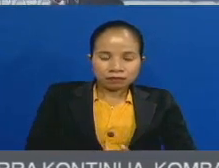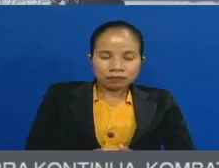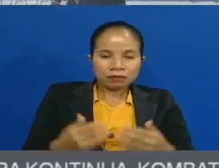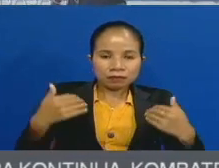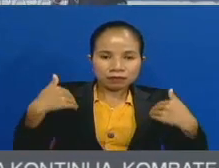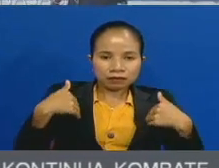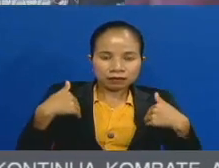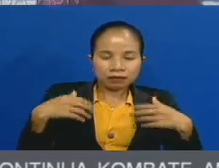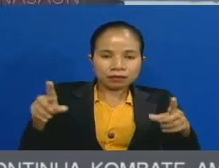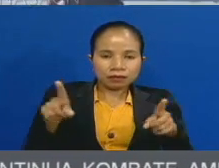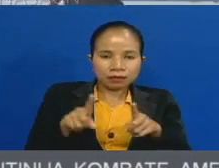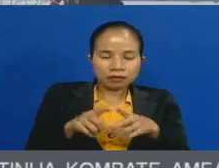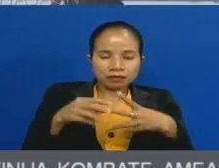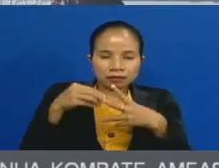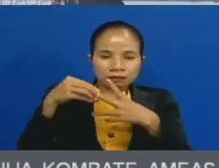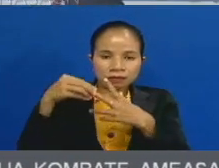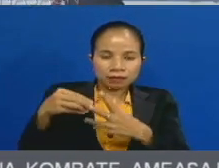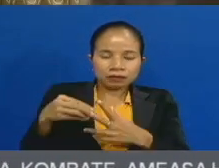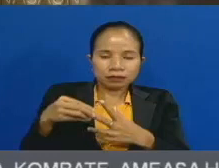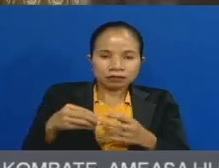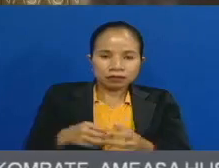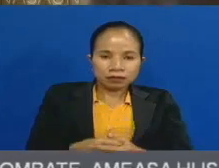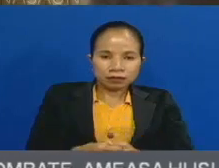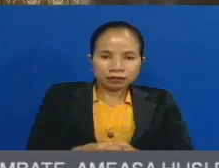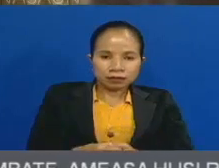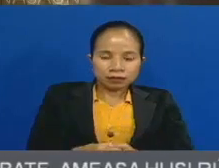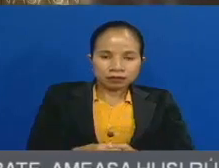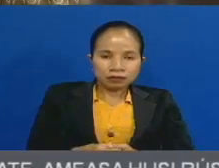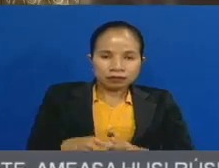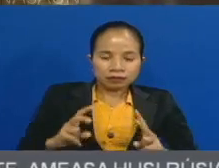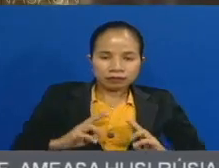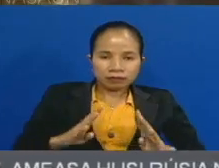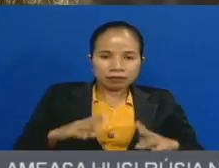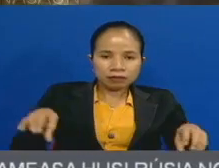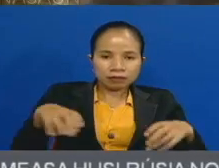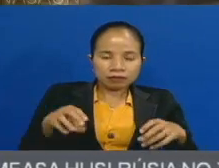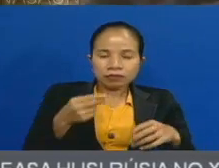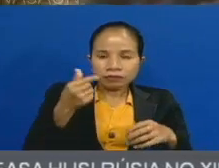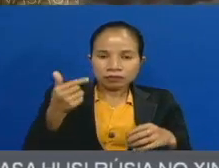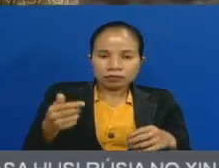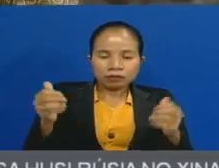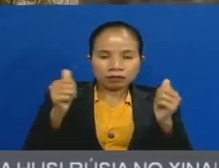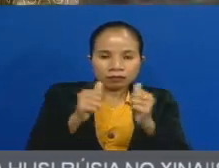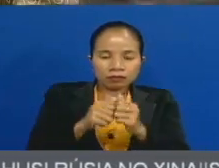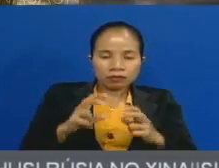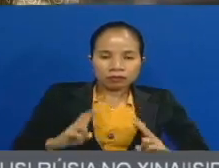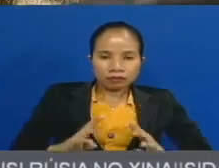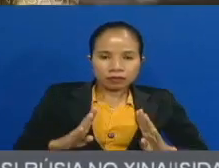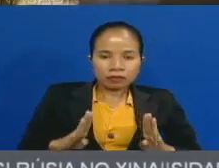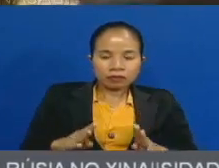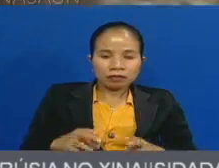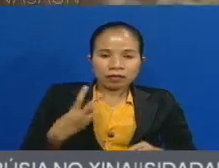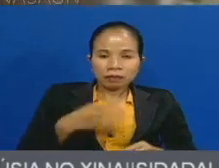ihe relasaun spesial ihe resistensi servisu itua hamutu kosaldos. Ami